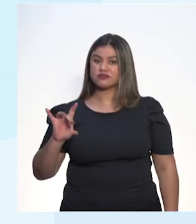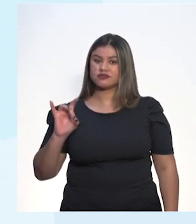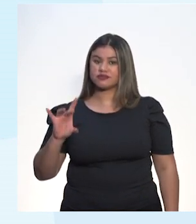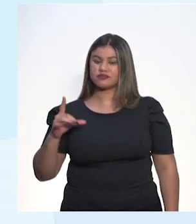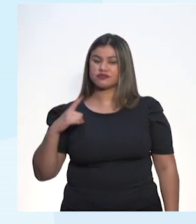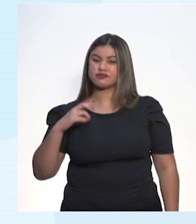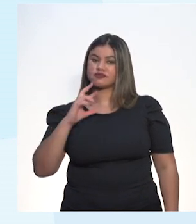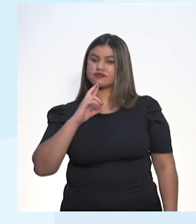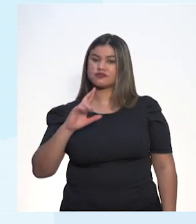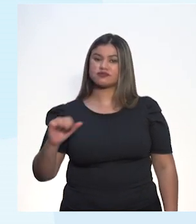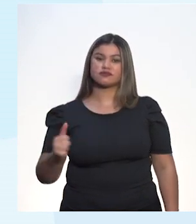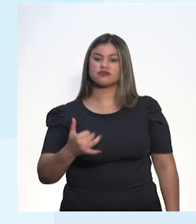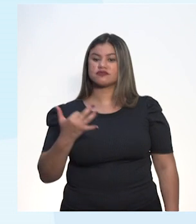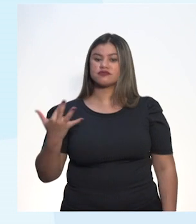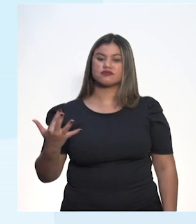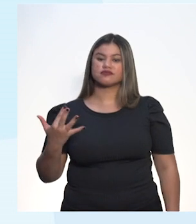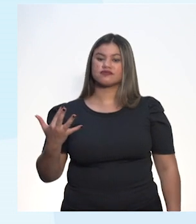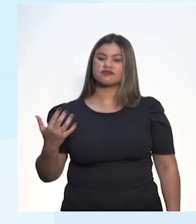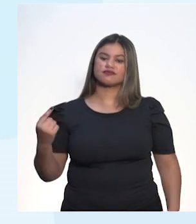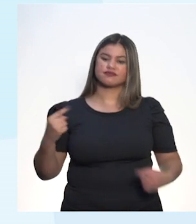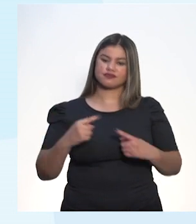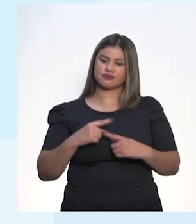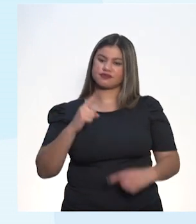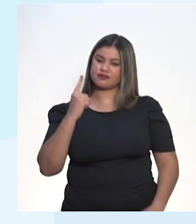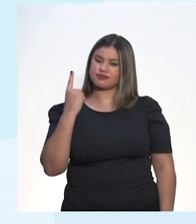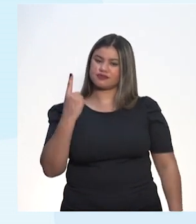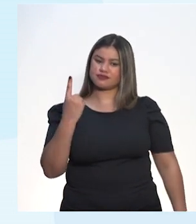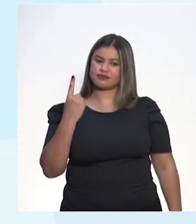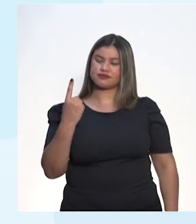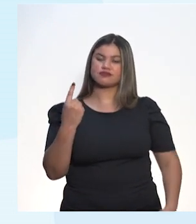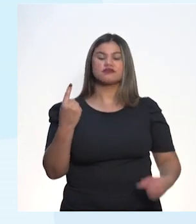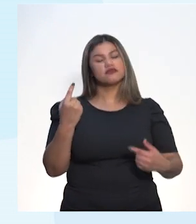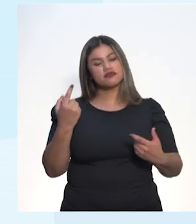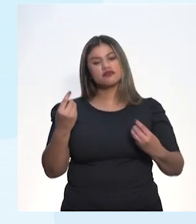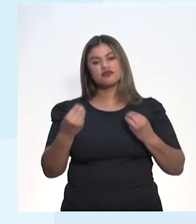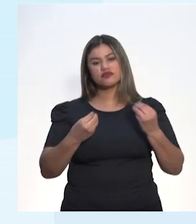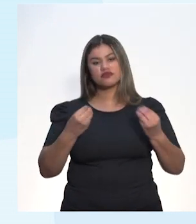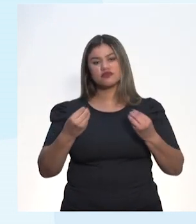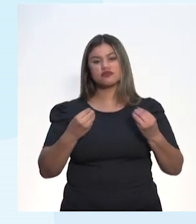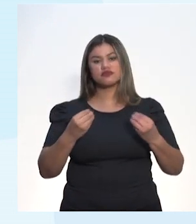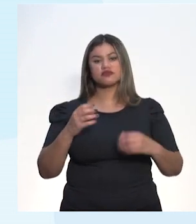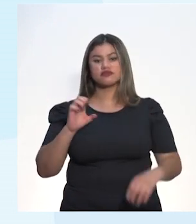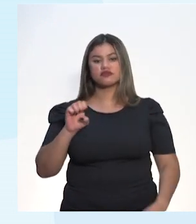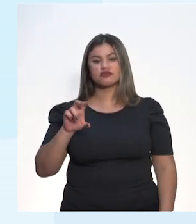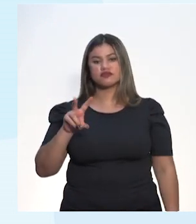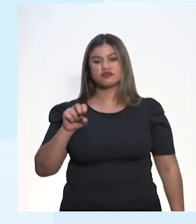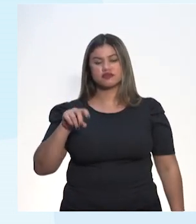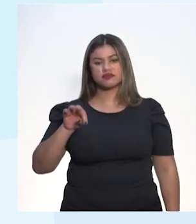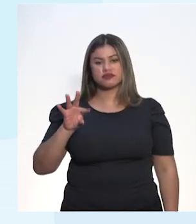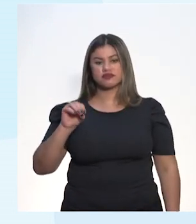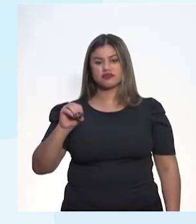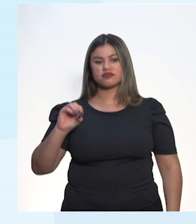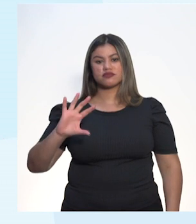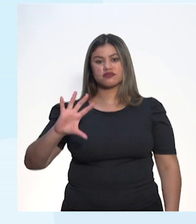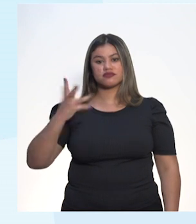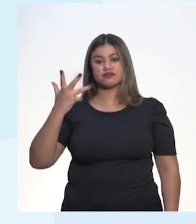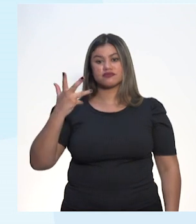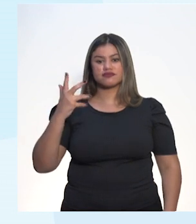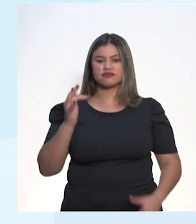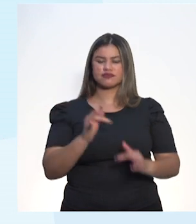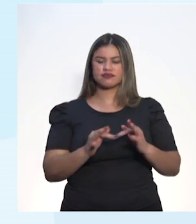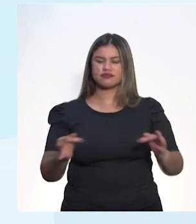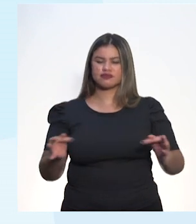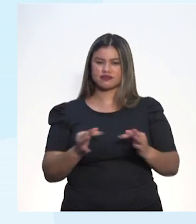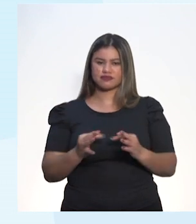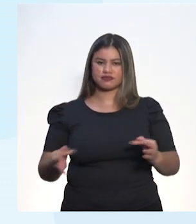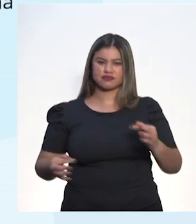quantas respostas, Osmar? Uma. Uma. Então, ele é o que a gente chama de evento simples. Simples. Porque só tem uma resposta.